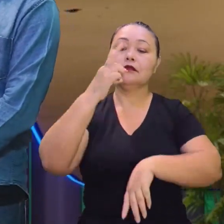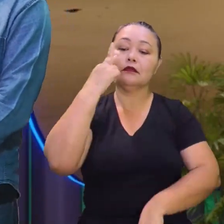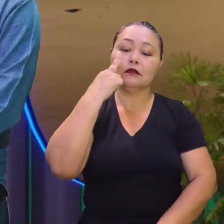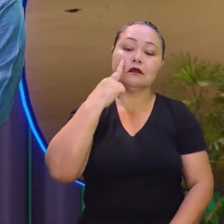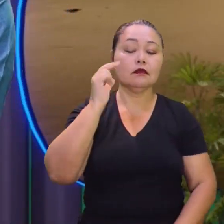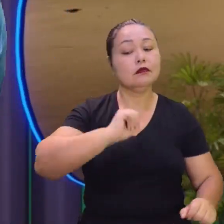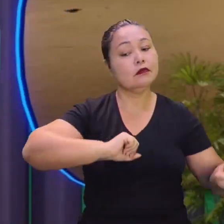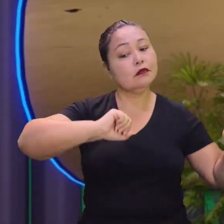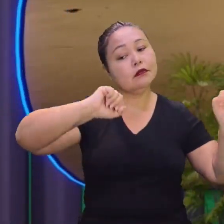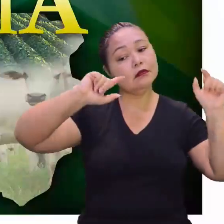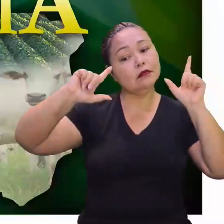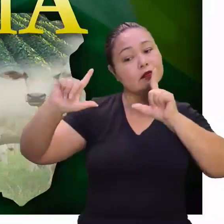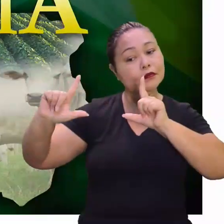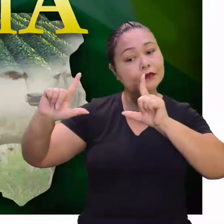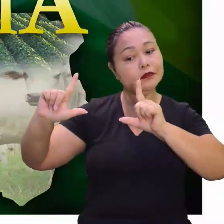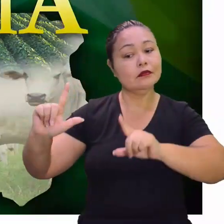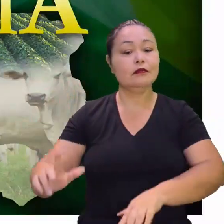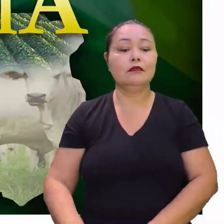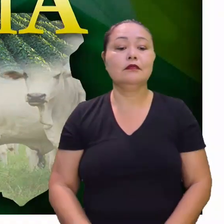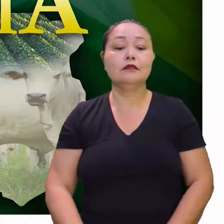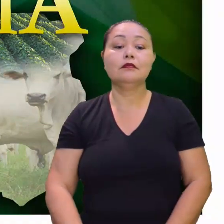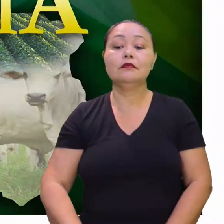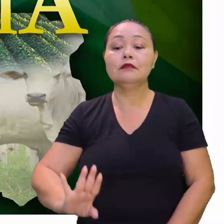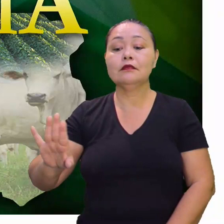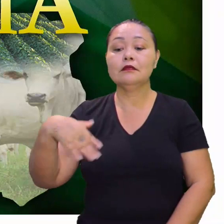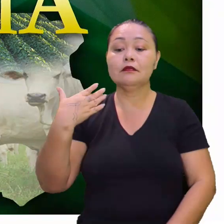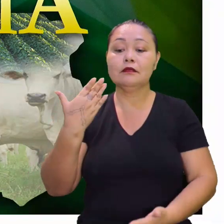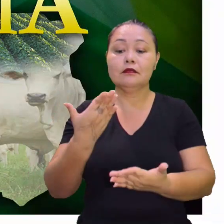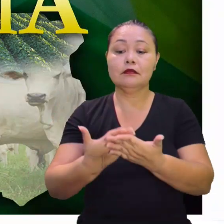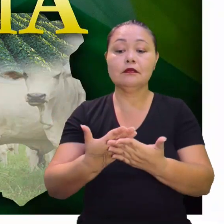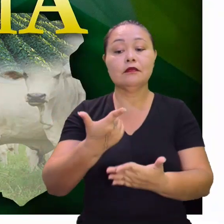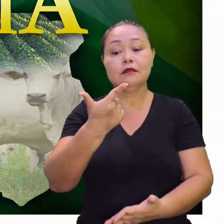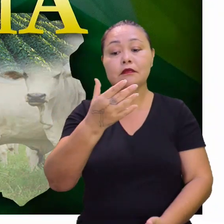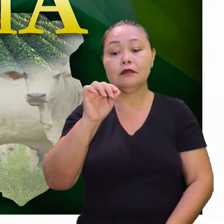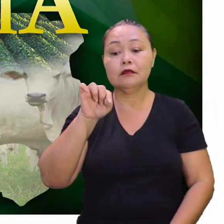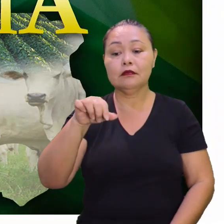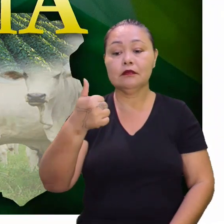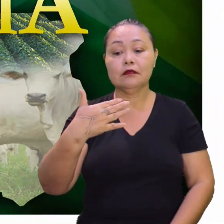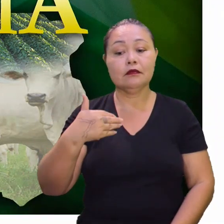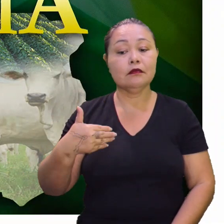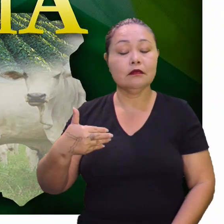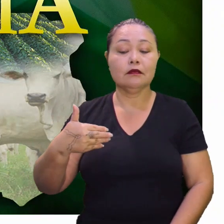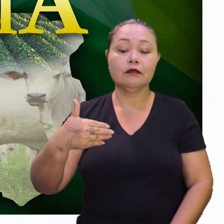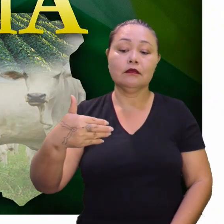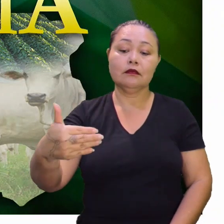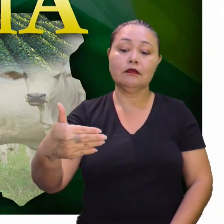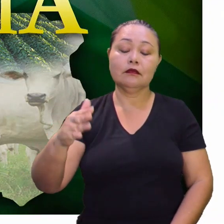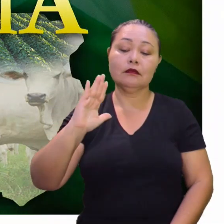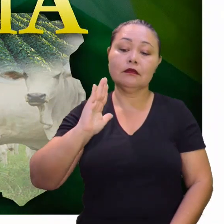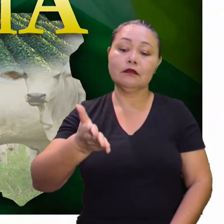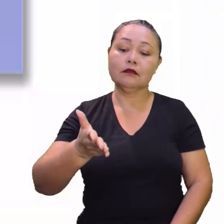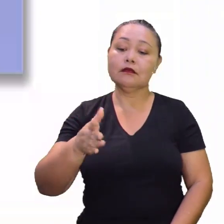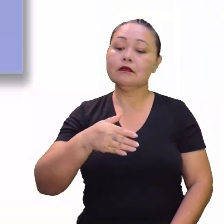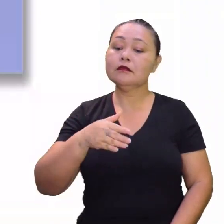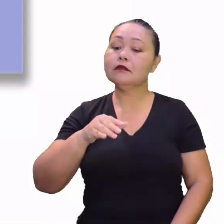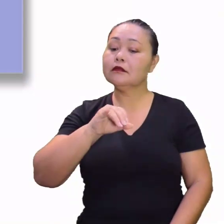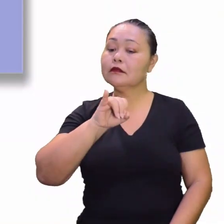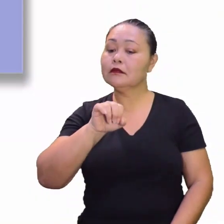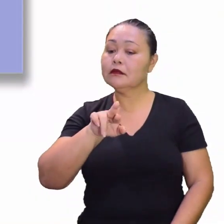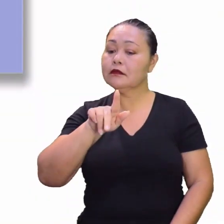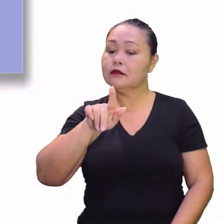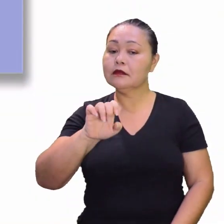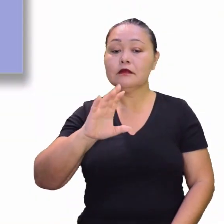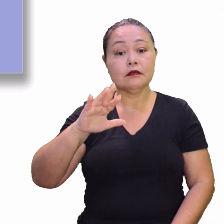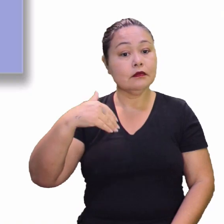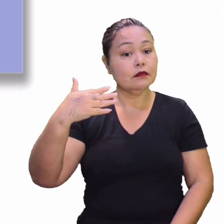Rondônia. De olho na tela. Vamos lá. Aula 20.1. Já começou a aula, né, professor Jorge? É isso aí.